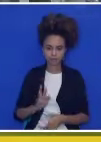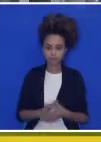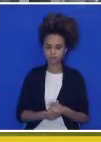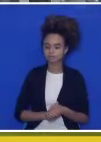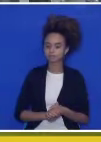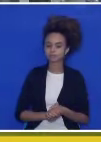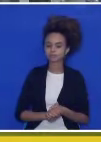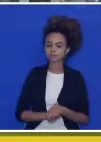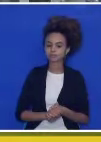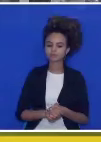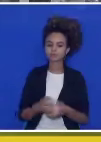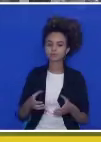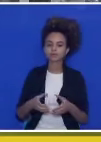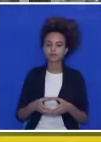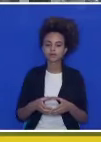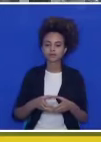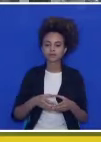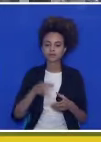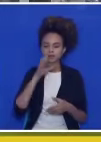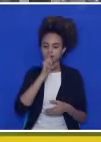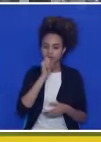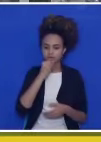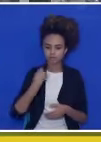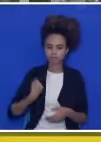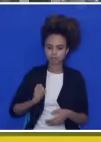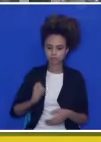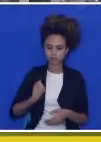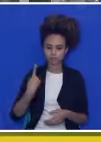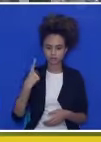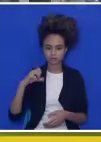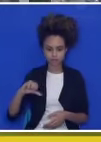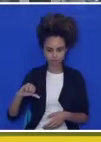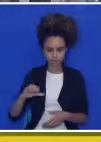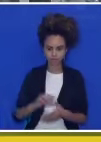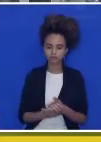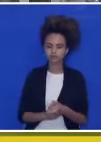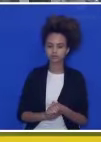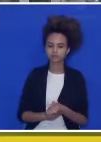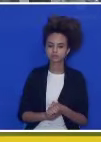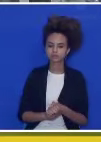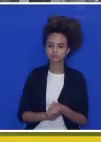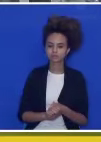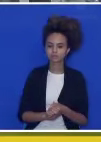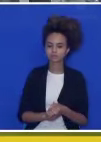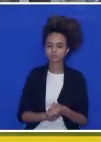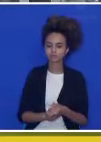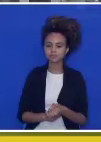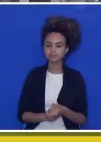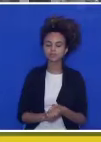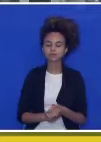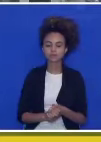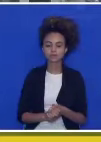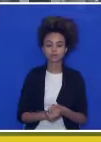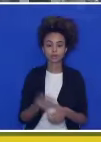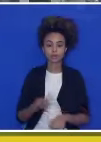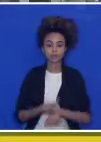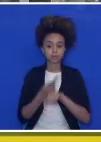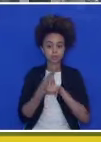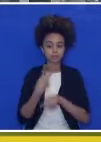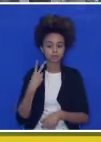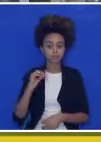laranja, número 19. Laranja, 19. Valendo 200 mil reais. 200 mil reais é o